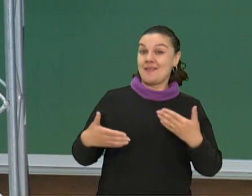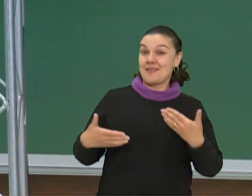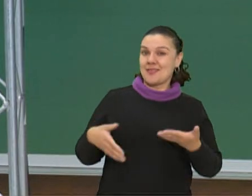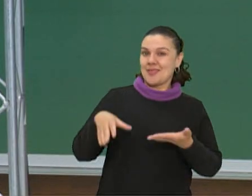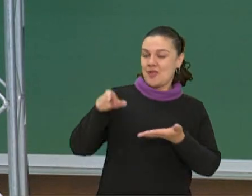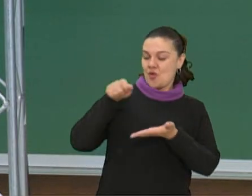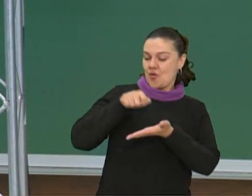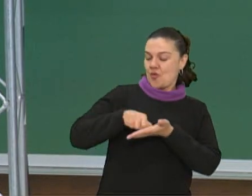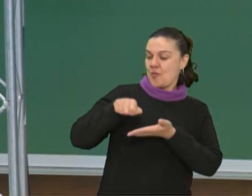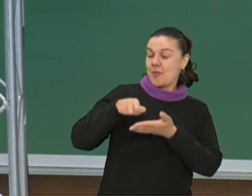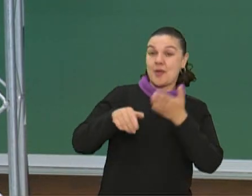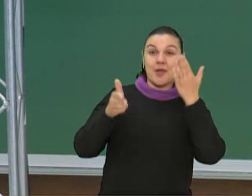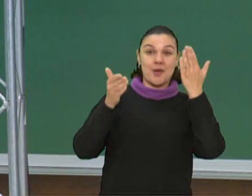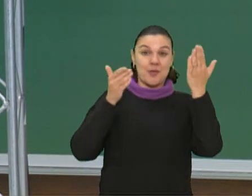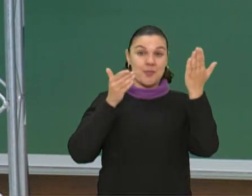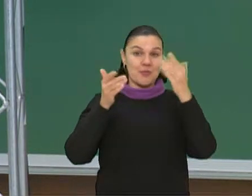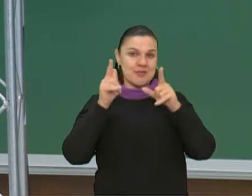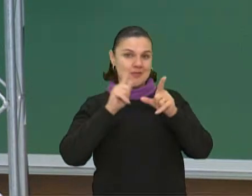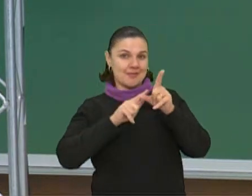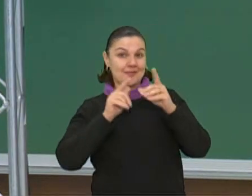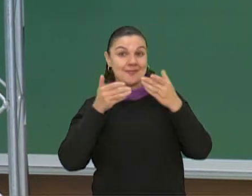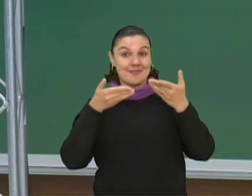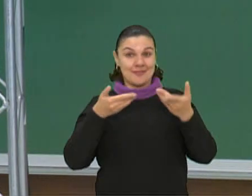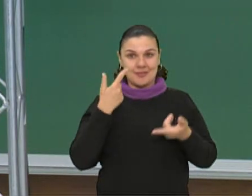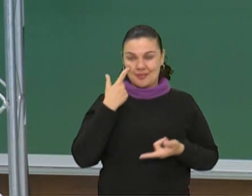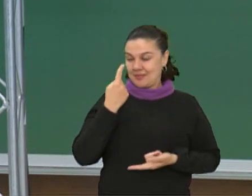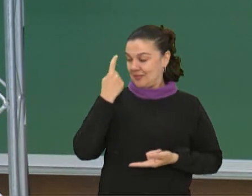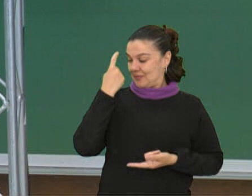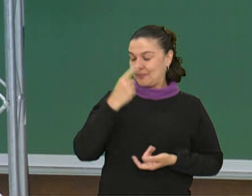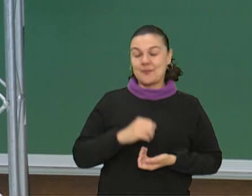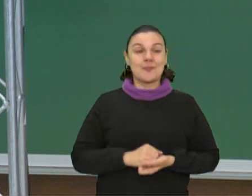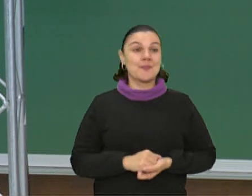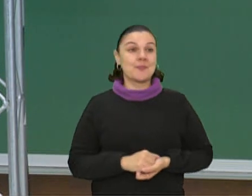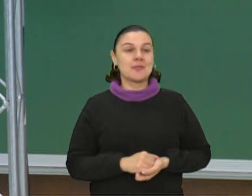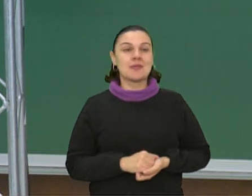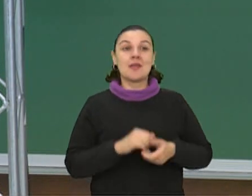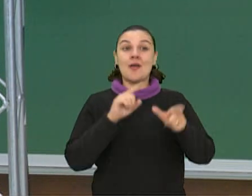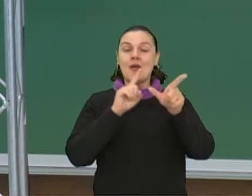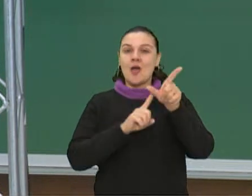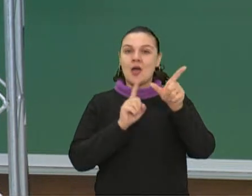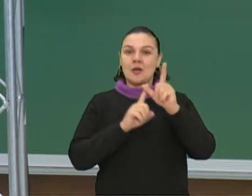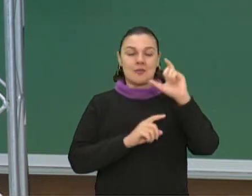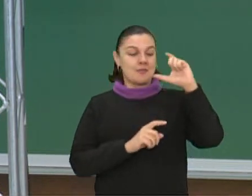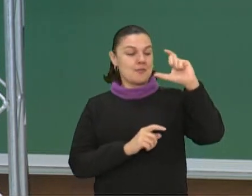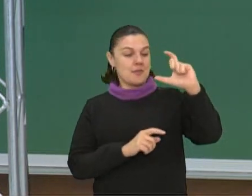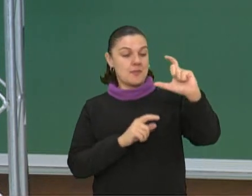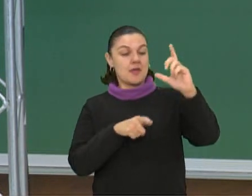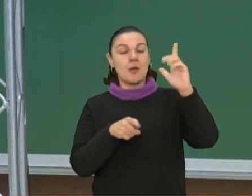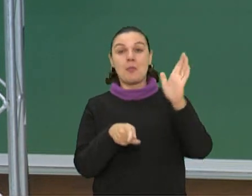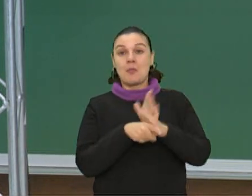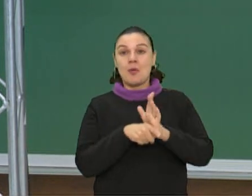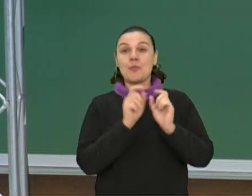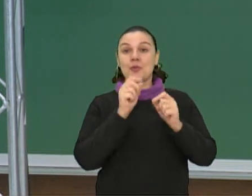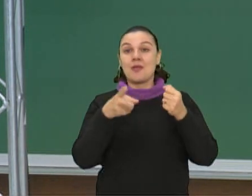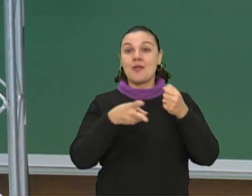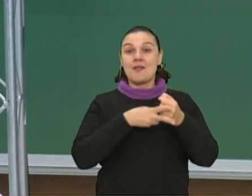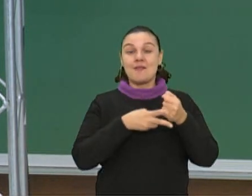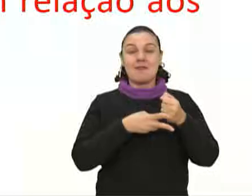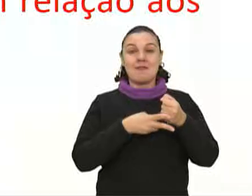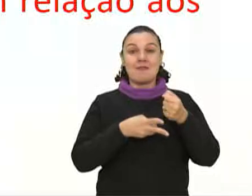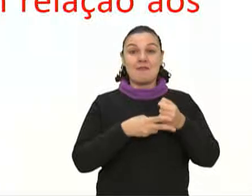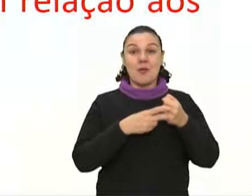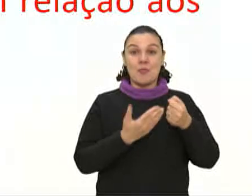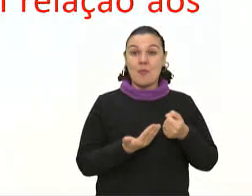notaram a comparação dessa letra, dessa música? Vamos conferir? A primeira estrofe é retratada pelos verbos